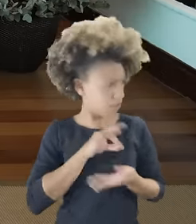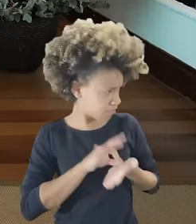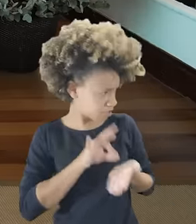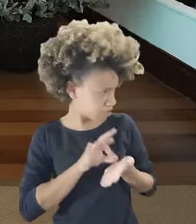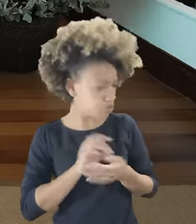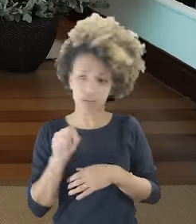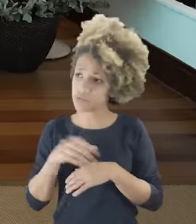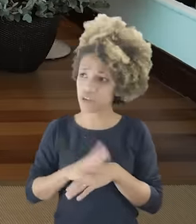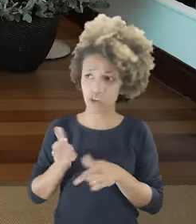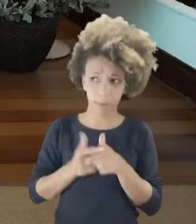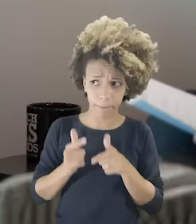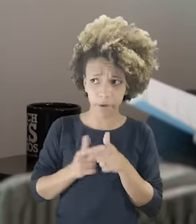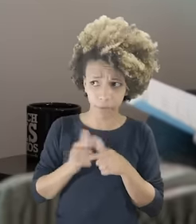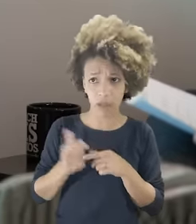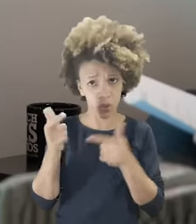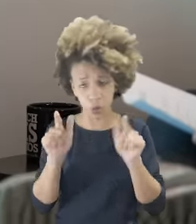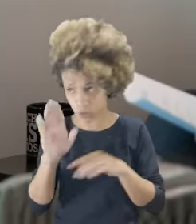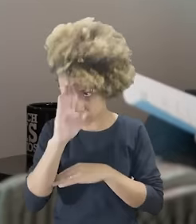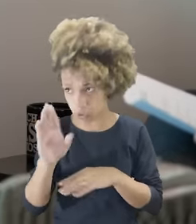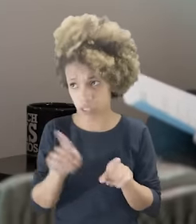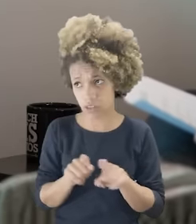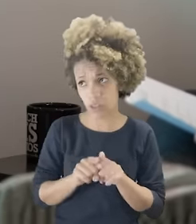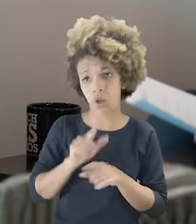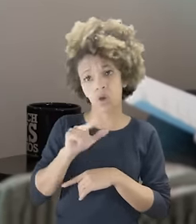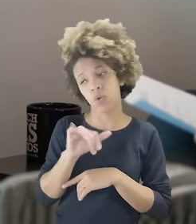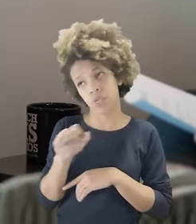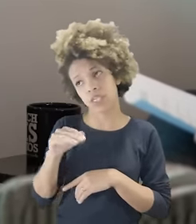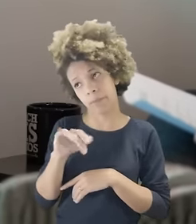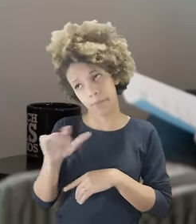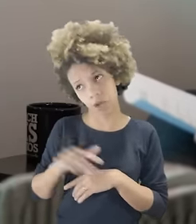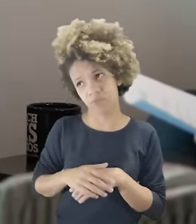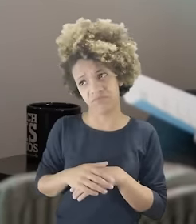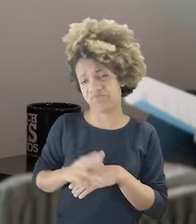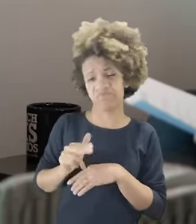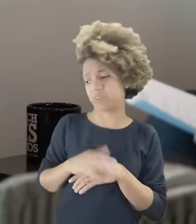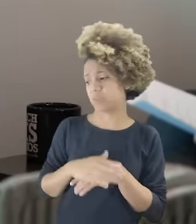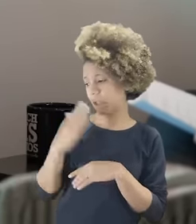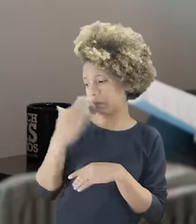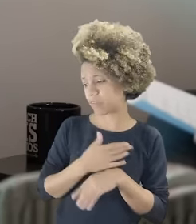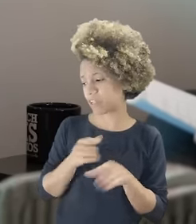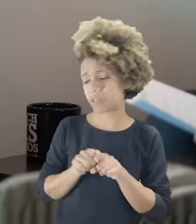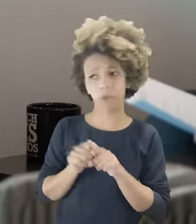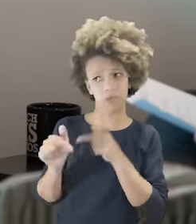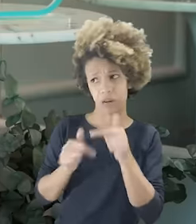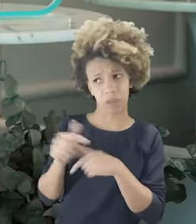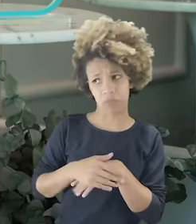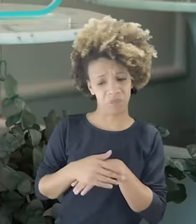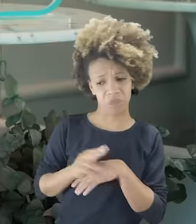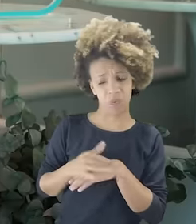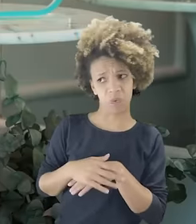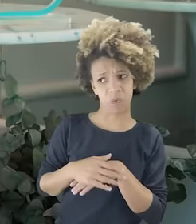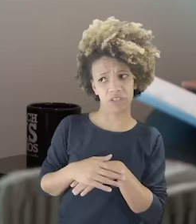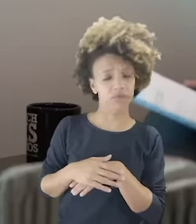já tinha problemas contra celebridades né A Luisa mell é uma que eu nunca nunca provei assim o trabalho dela mas